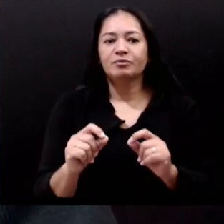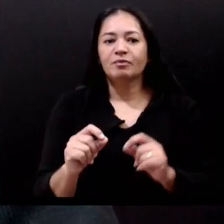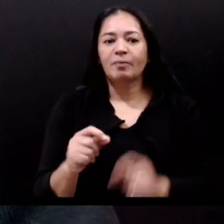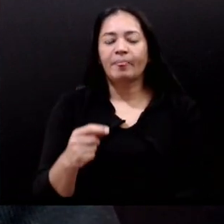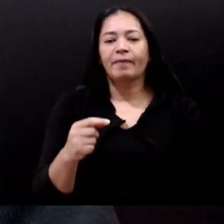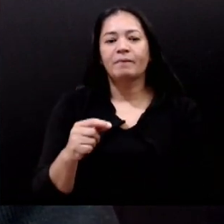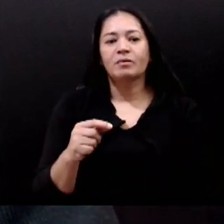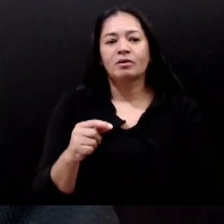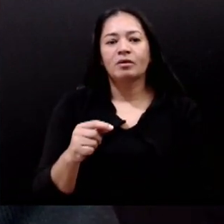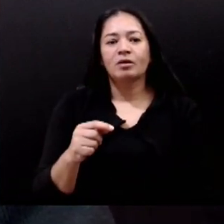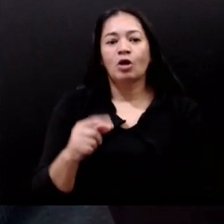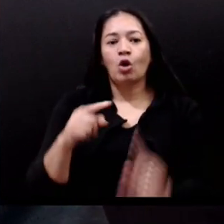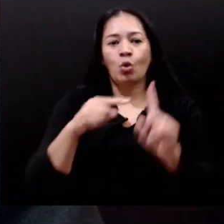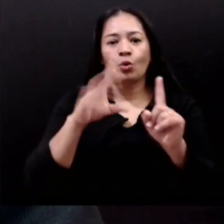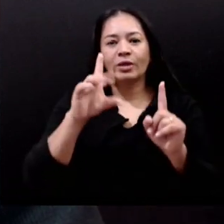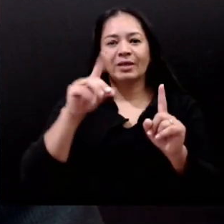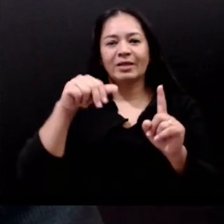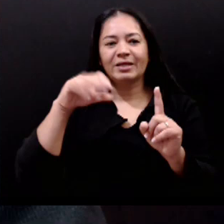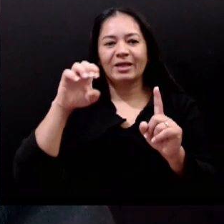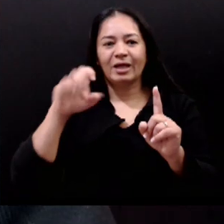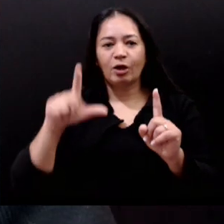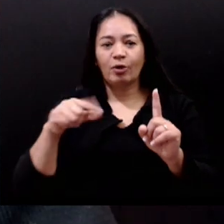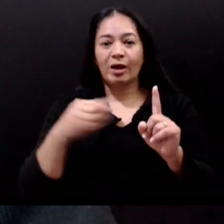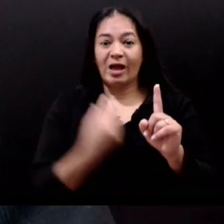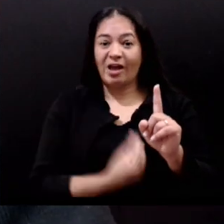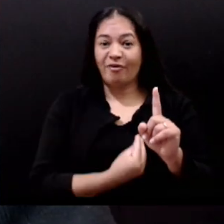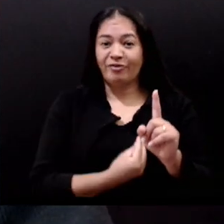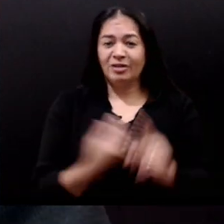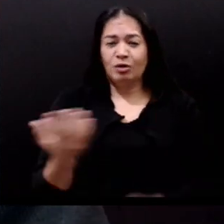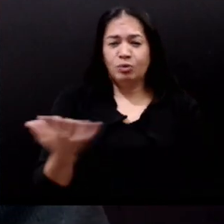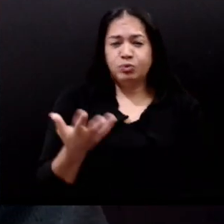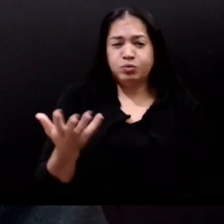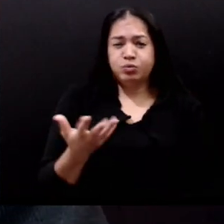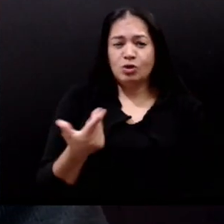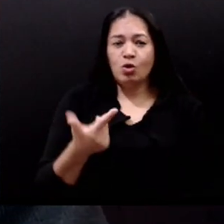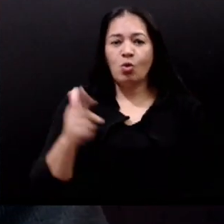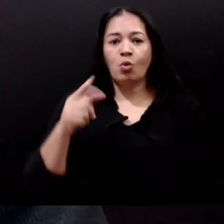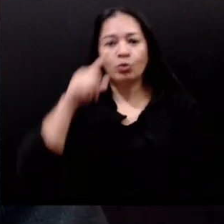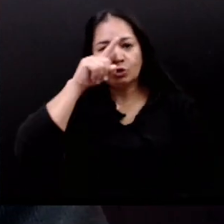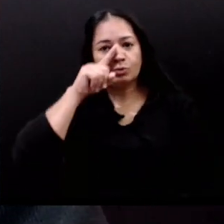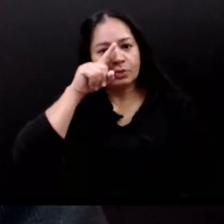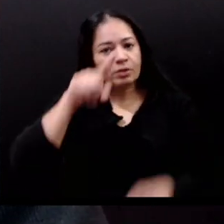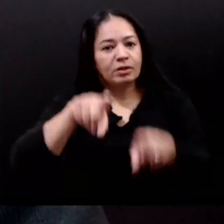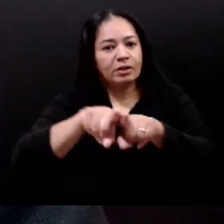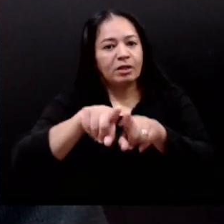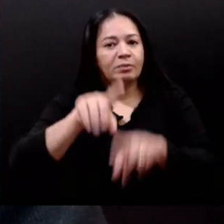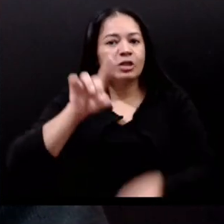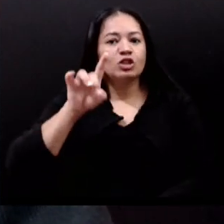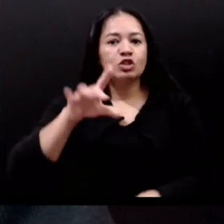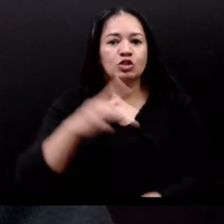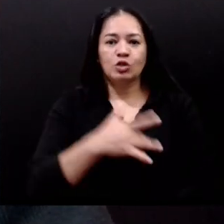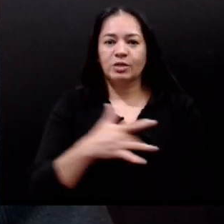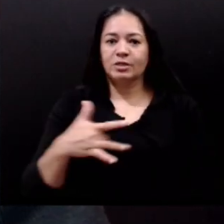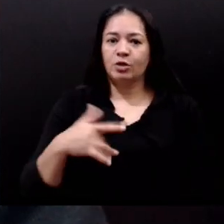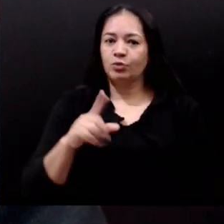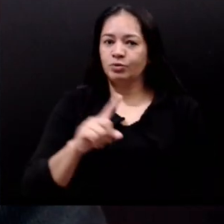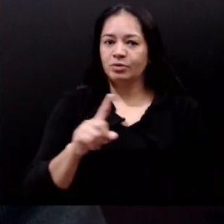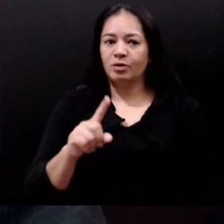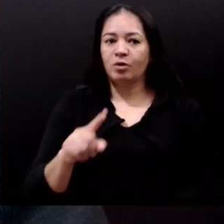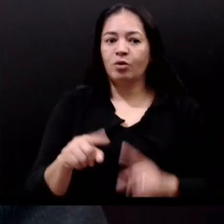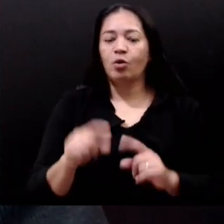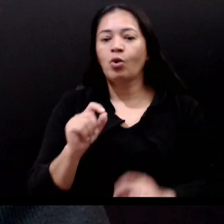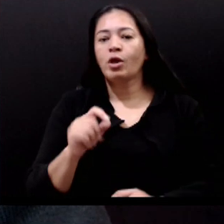Daniel. Essa vida corrida, ela traz outros perigos também, não somente sobre a questão da saúde. Então, o que eu falo sobre isso,